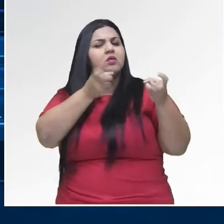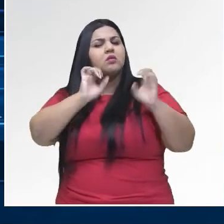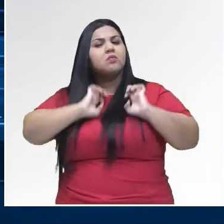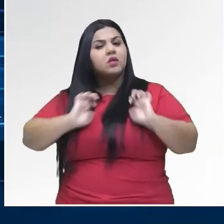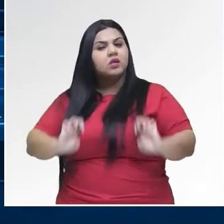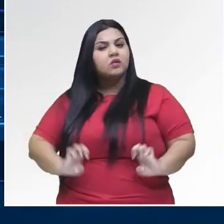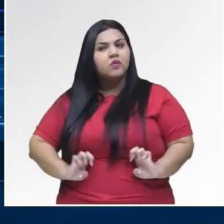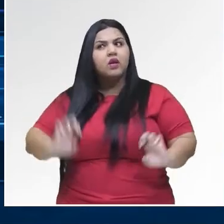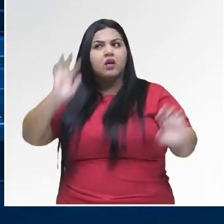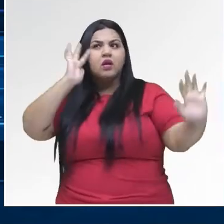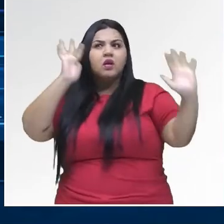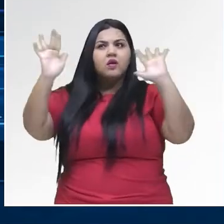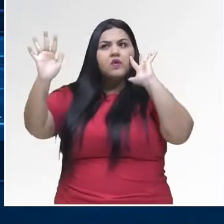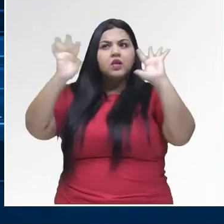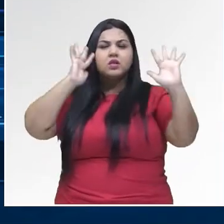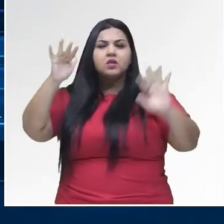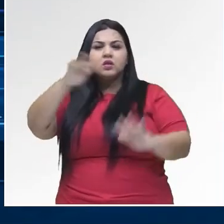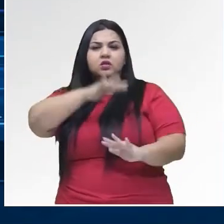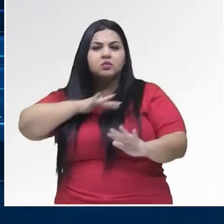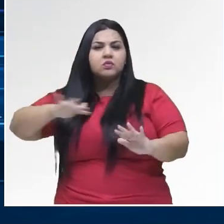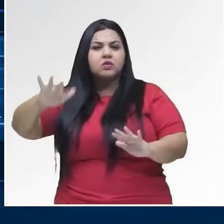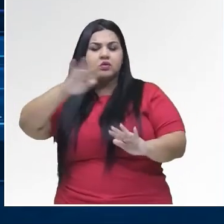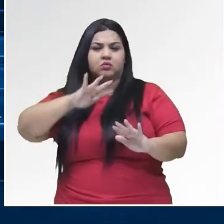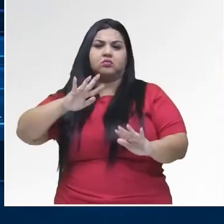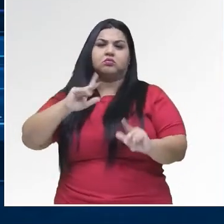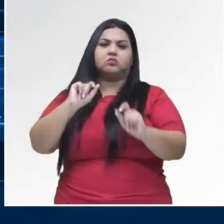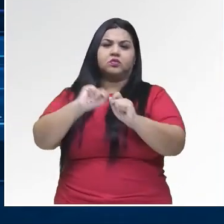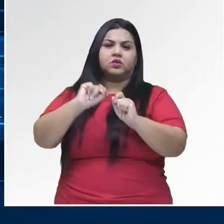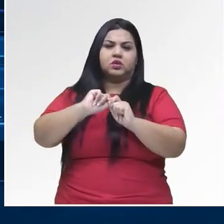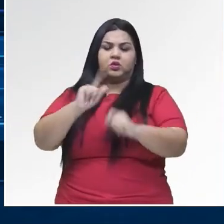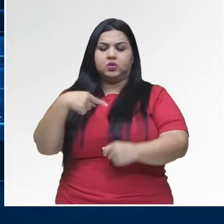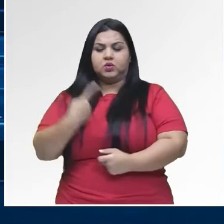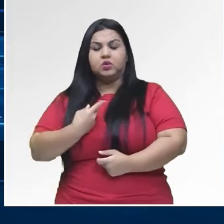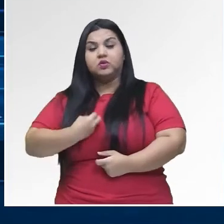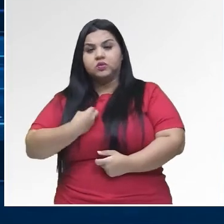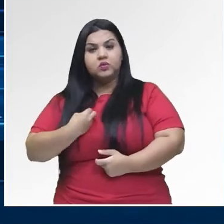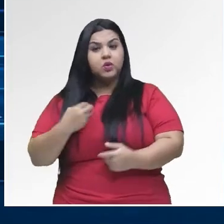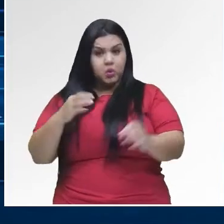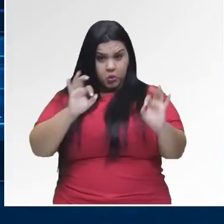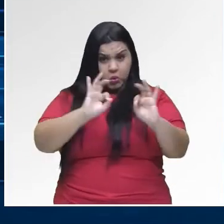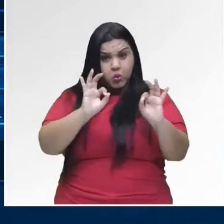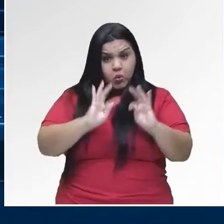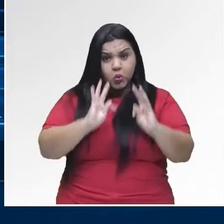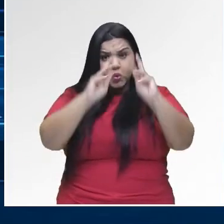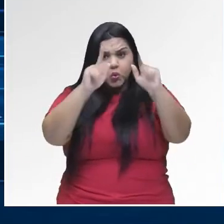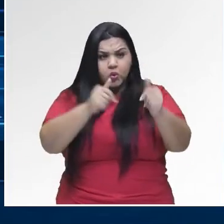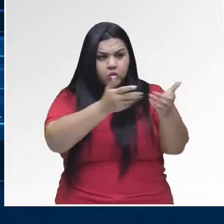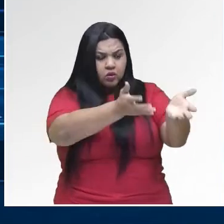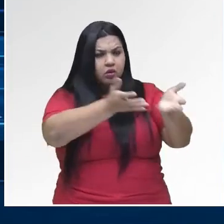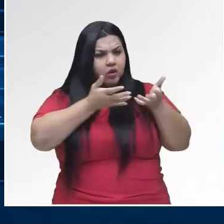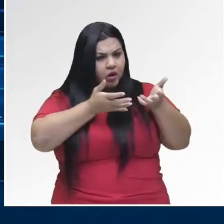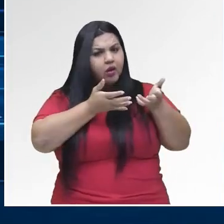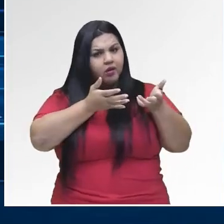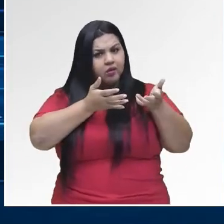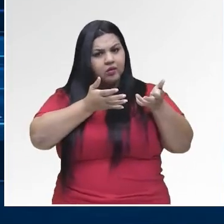esses passos que nós estamos dando na nossa vida. Nem tudo que eu quero eu devo